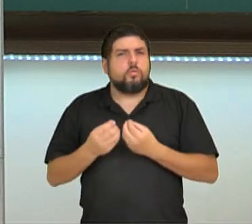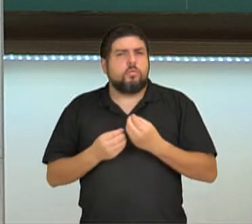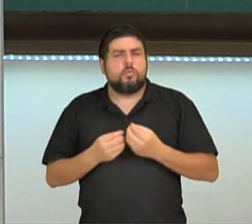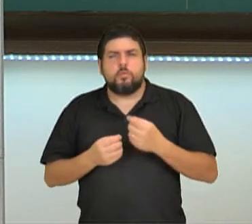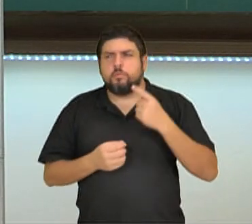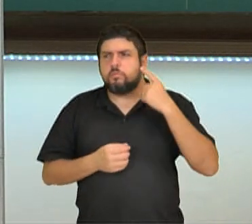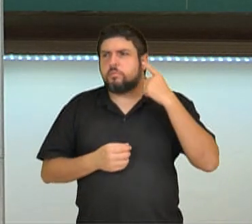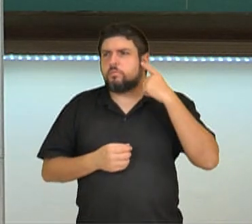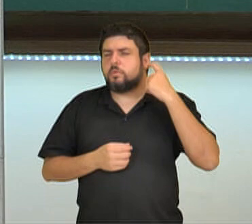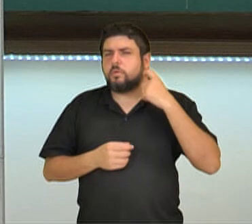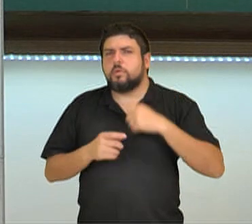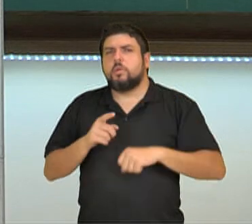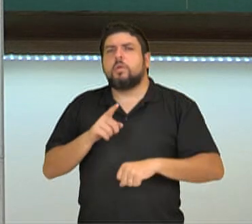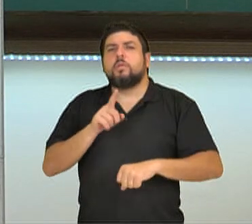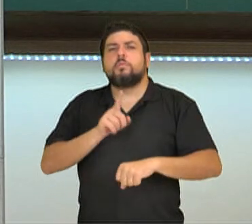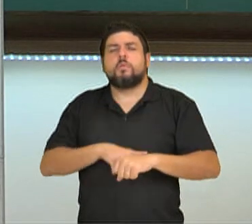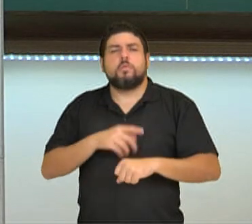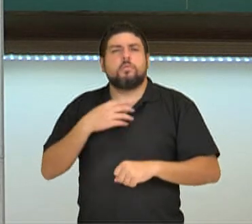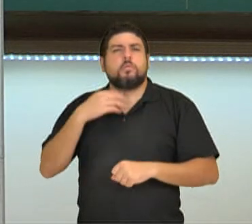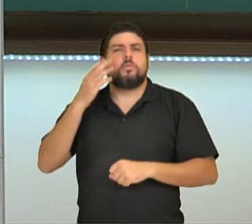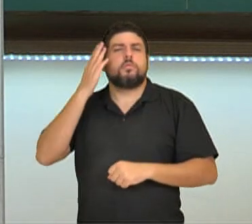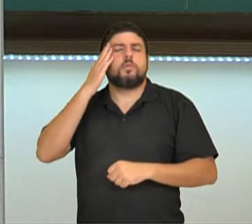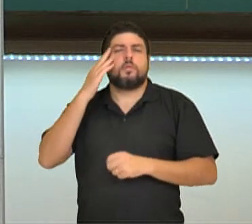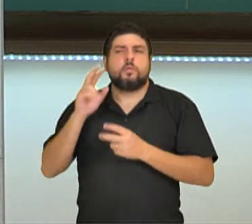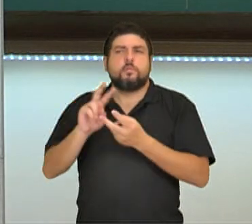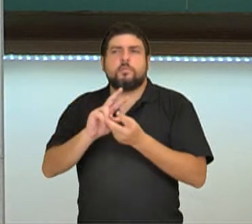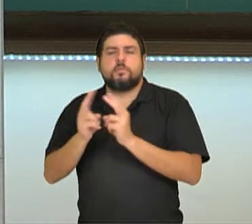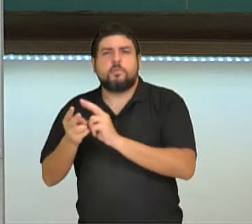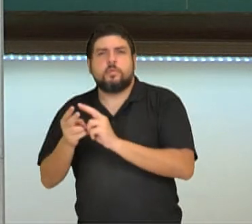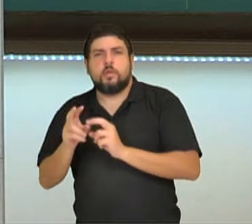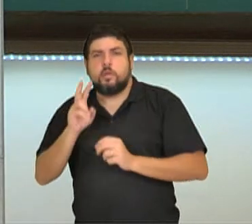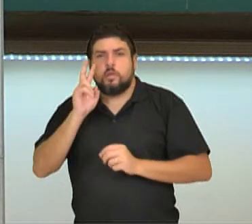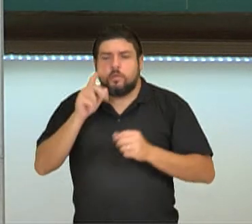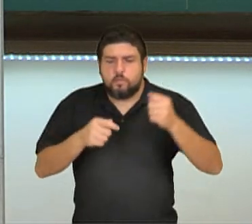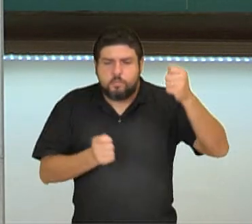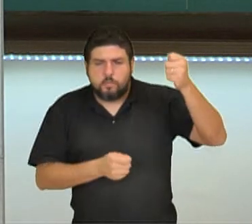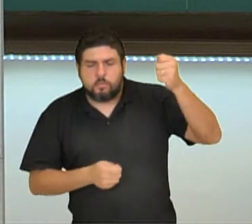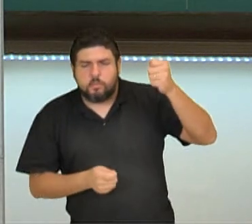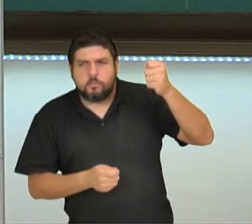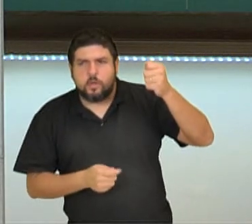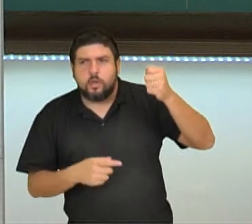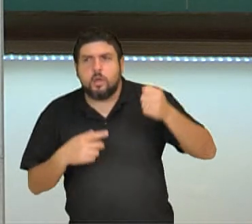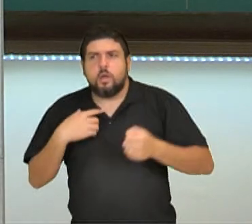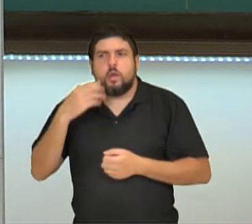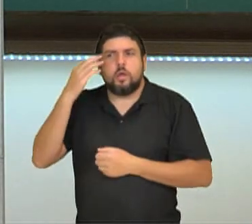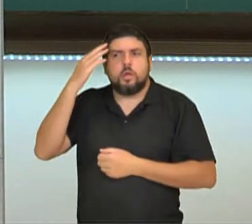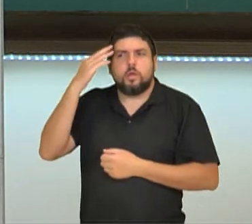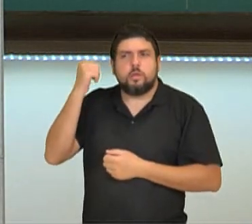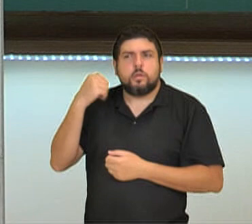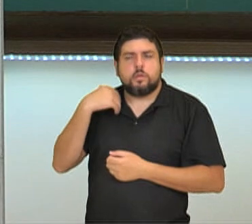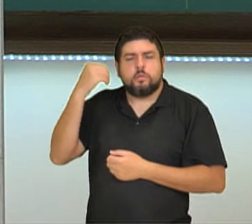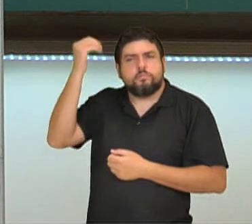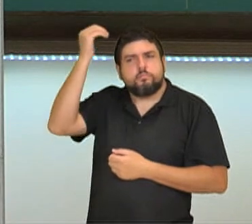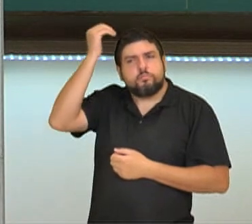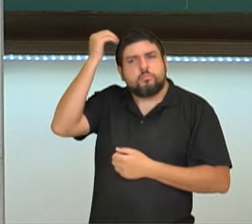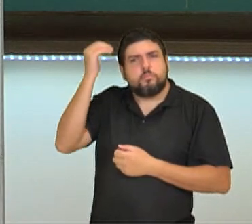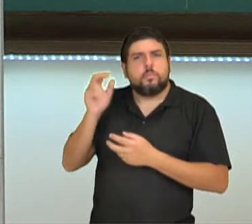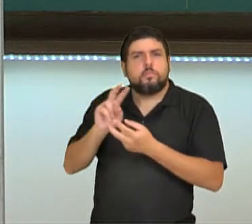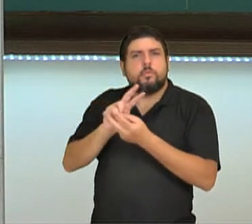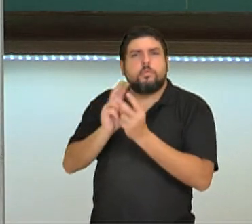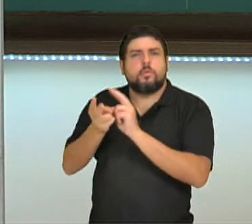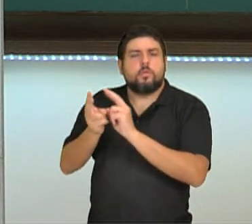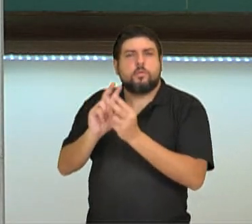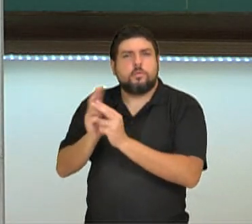escutamos, na hora a gente lembra de capoeira, a gente começa a procurar. Nossa, onde será que estão jogando capoeira, né? Esse